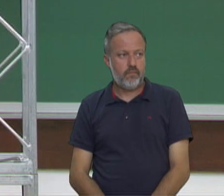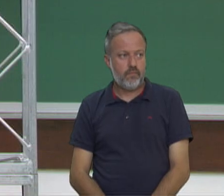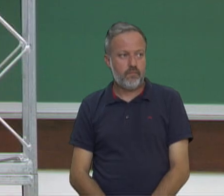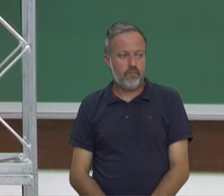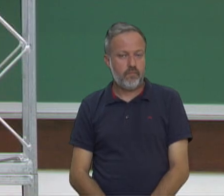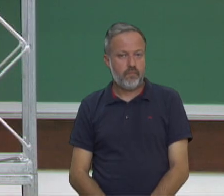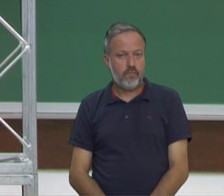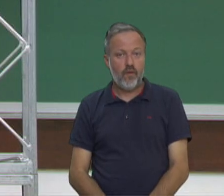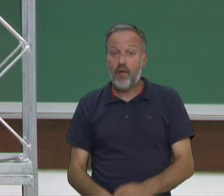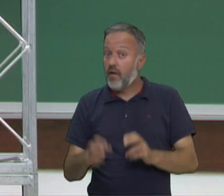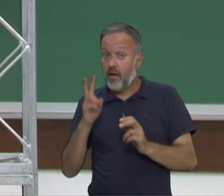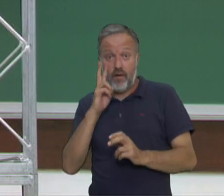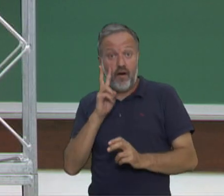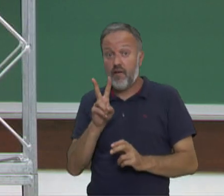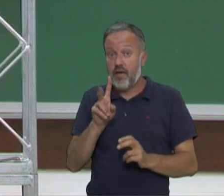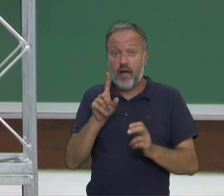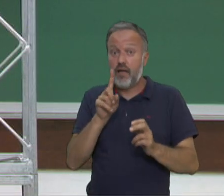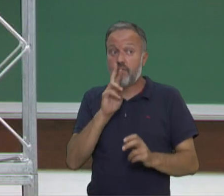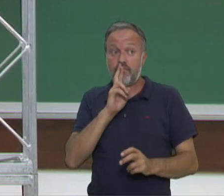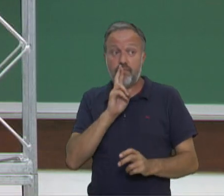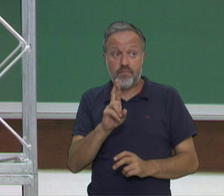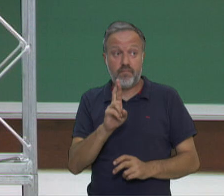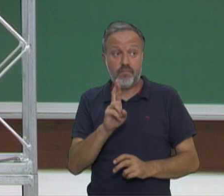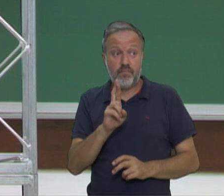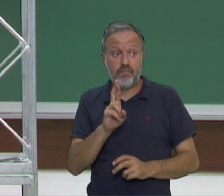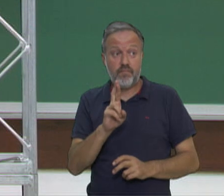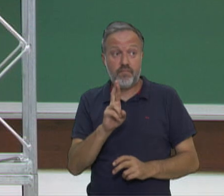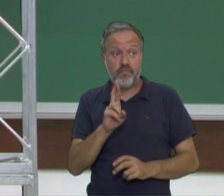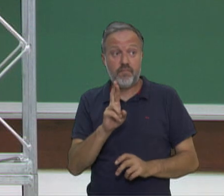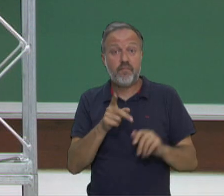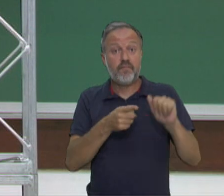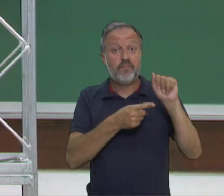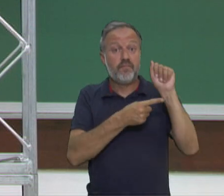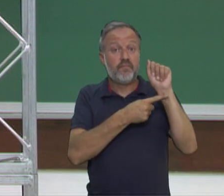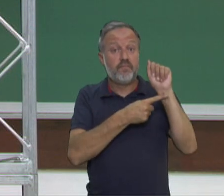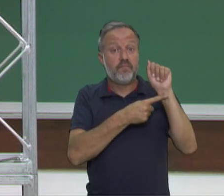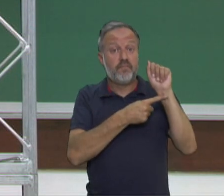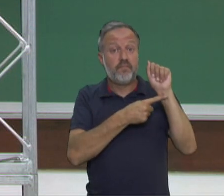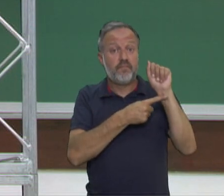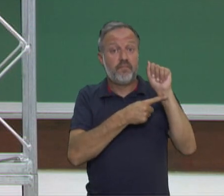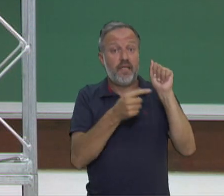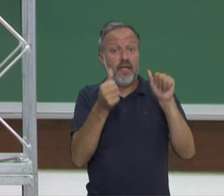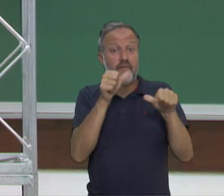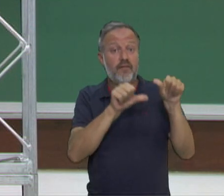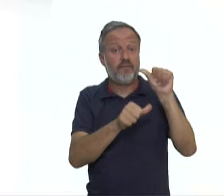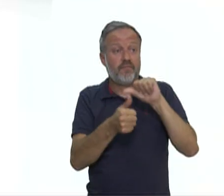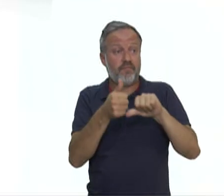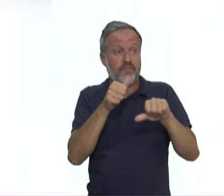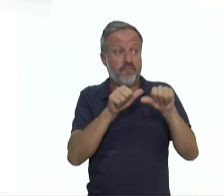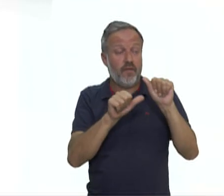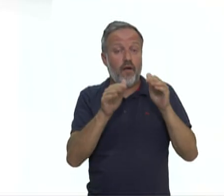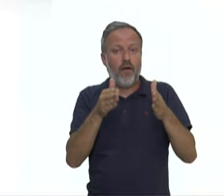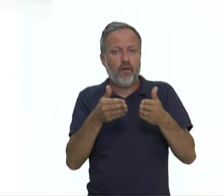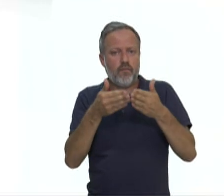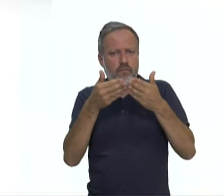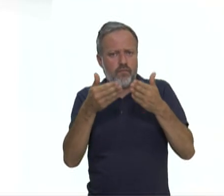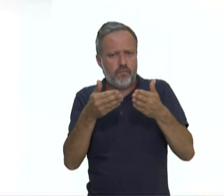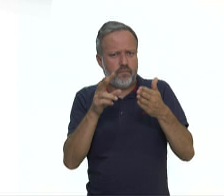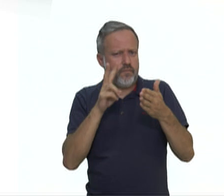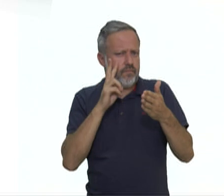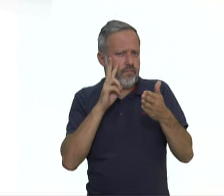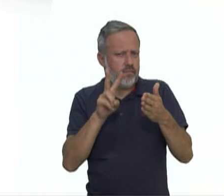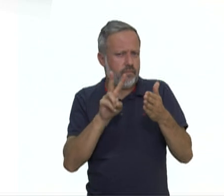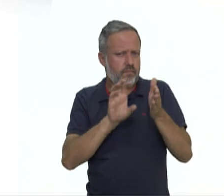Isso aí, gente. Olha ali. Tcharam! Elemento químico, né? Quando vocês forem acessar essa